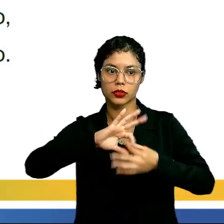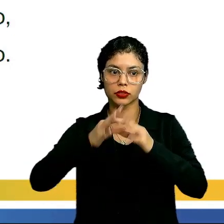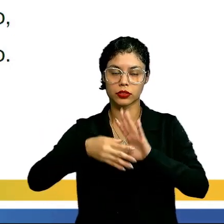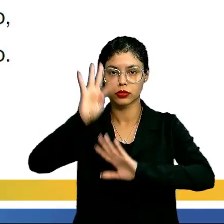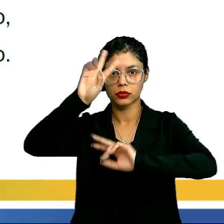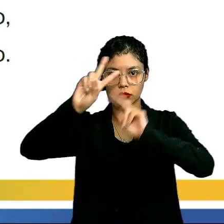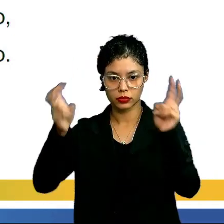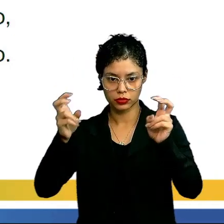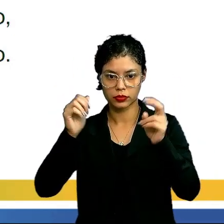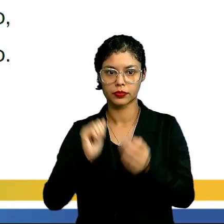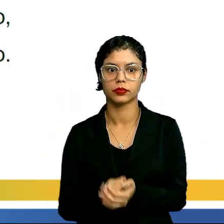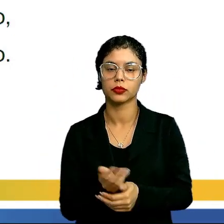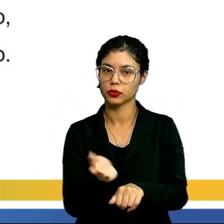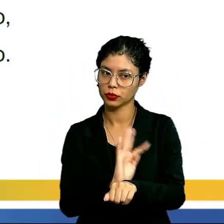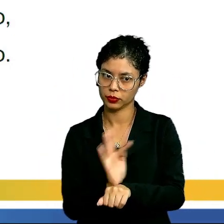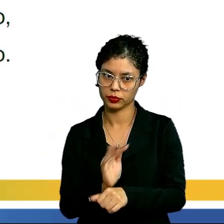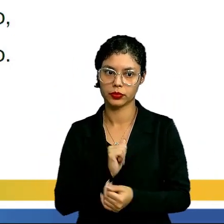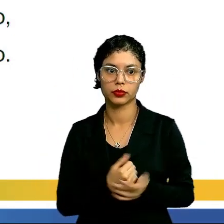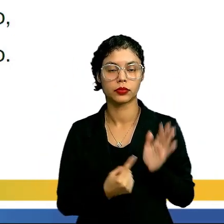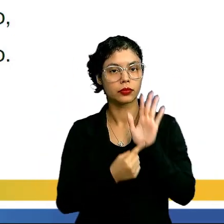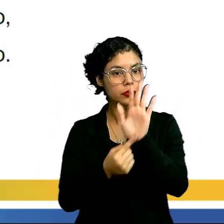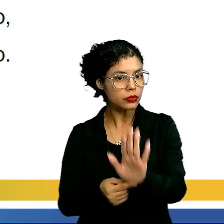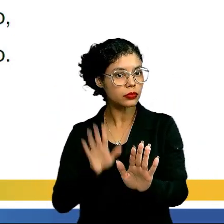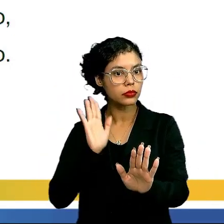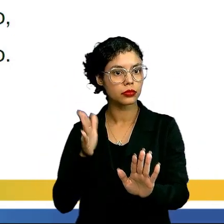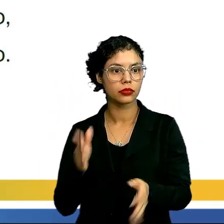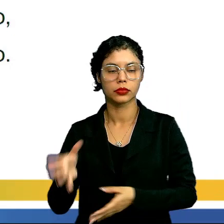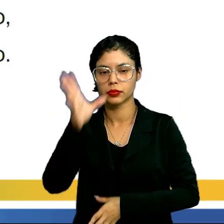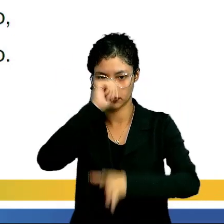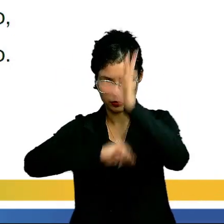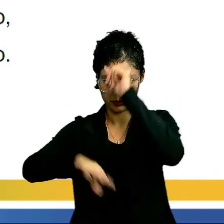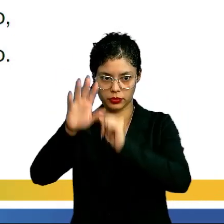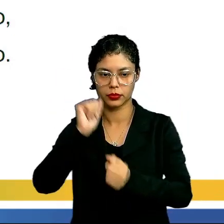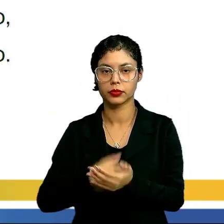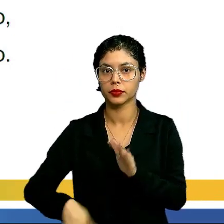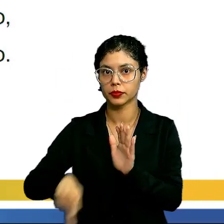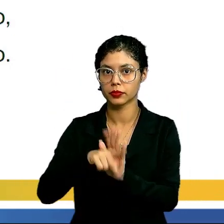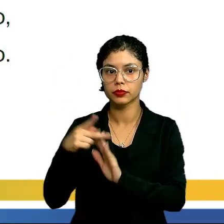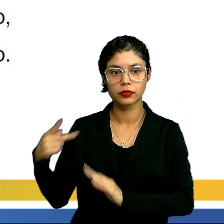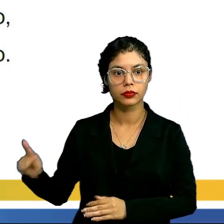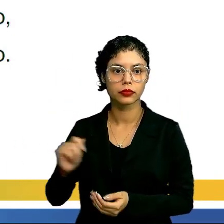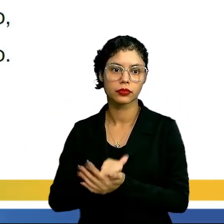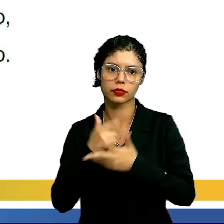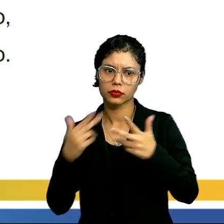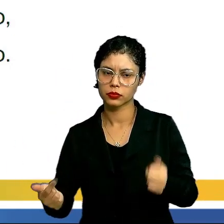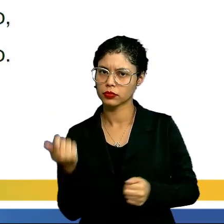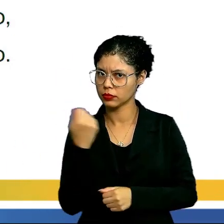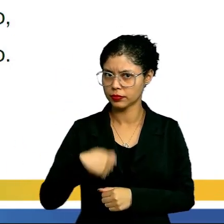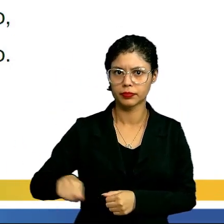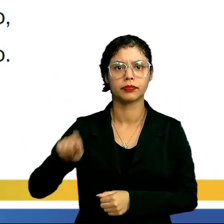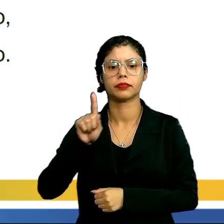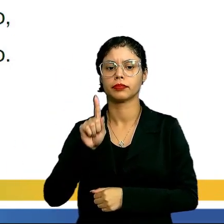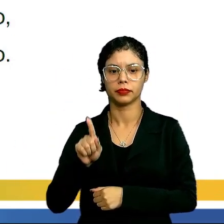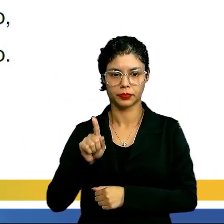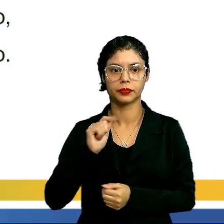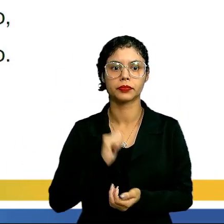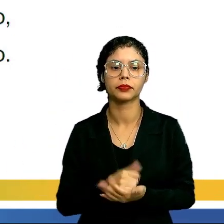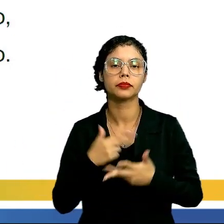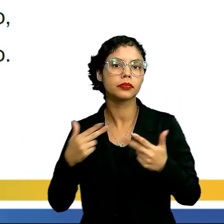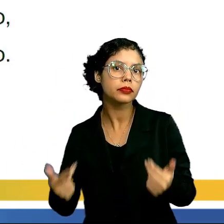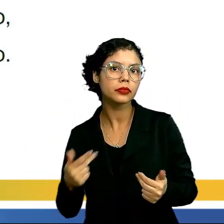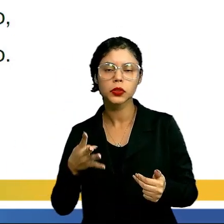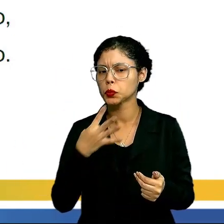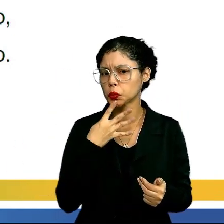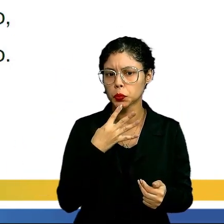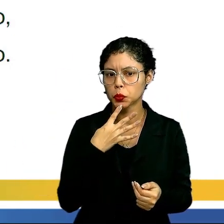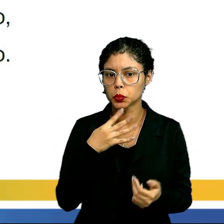tema com o filme. Isso mostra que ele já trouxe um conhecimento que é dele, uma coisa que ele não precisou, por exemplo, ser uma coisa que ele